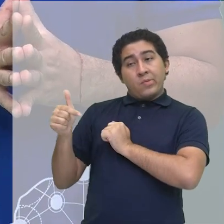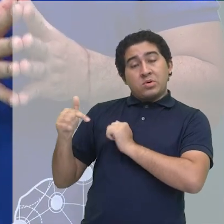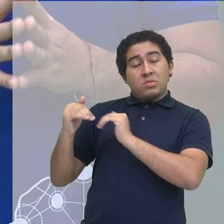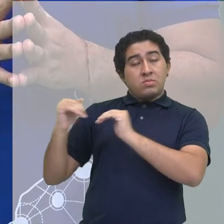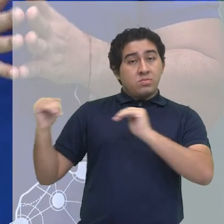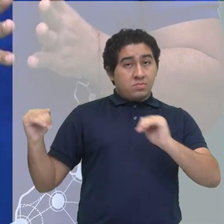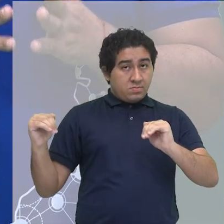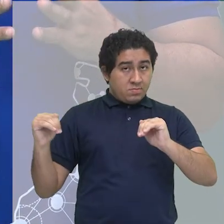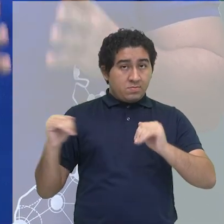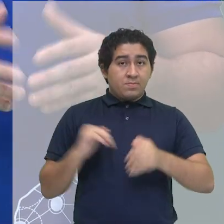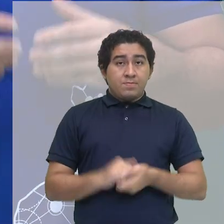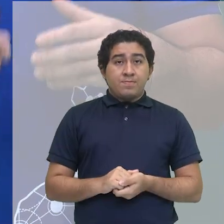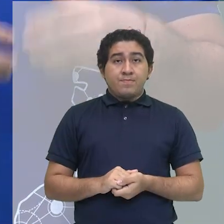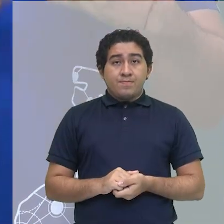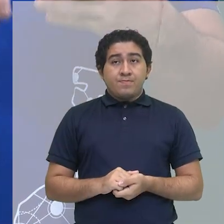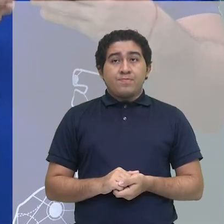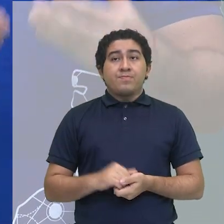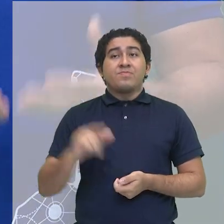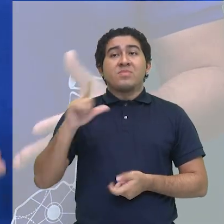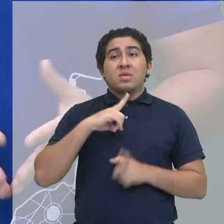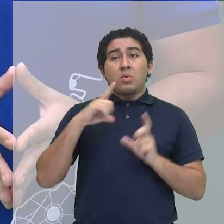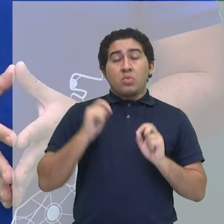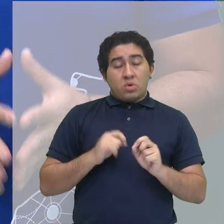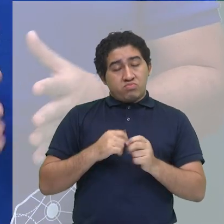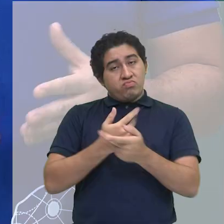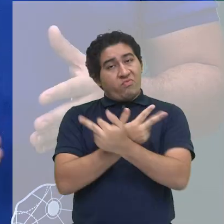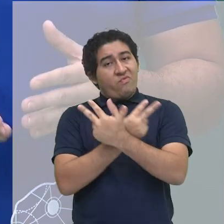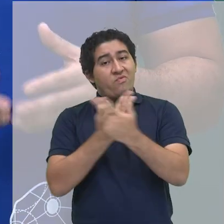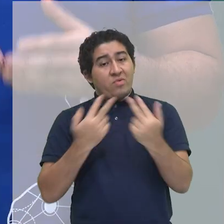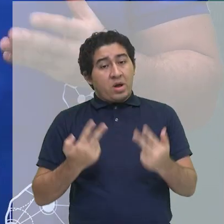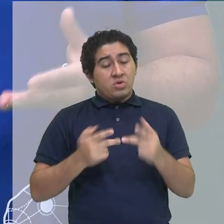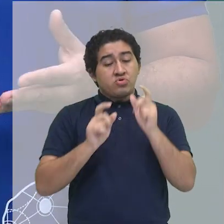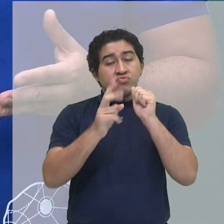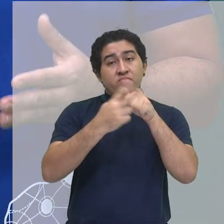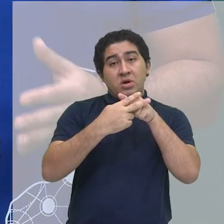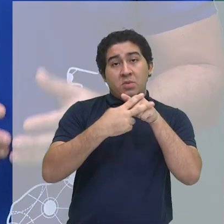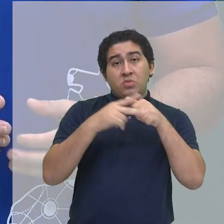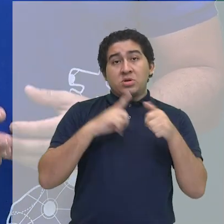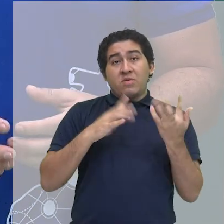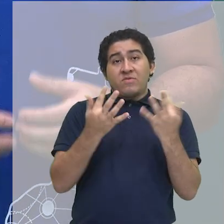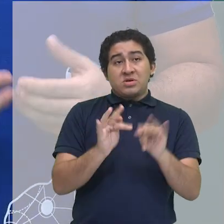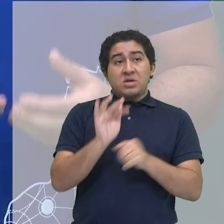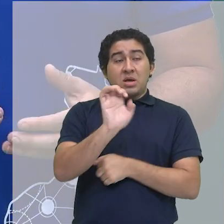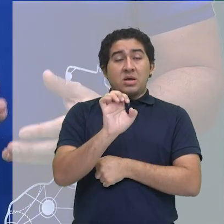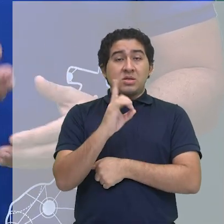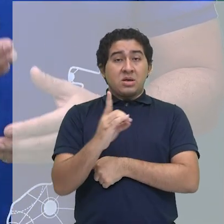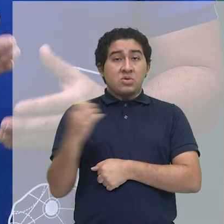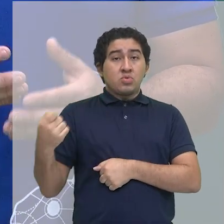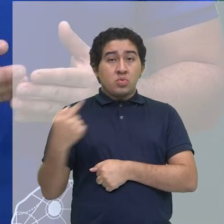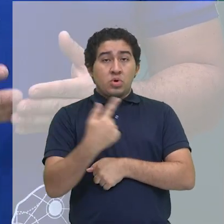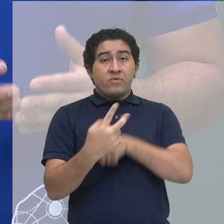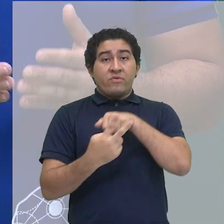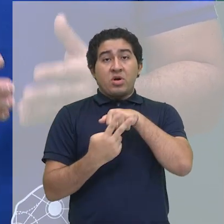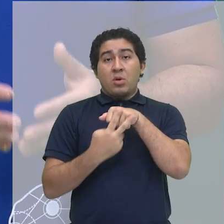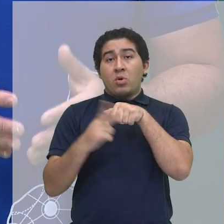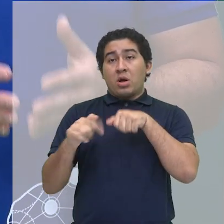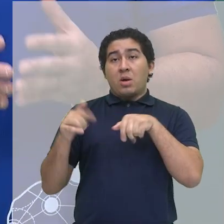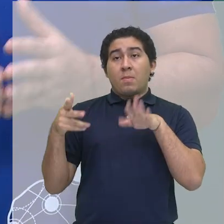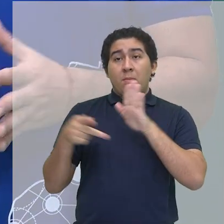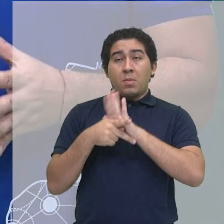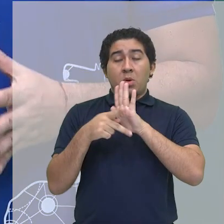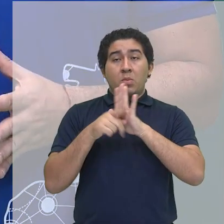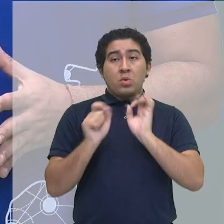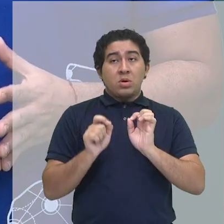Então, assim, há muito mais verbos que terminam em ed do que verbos que fazem parte